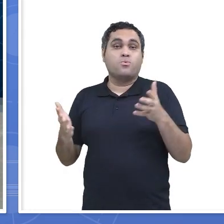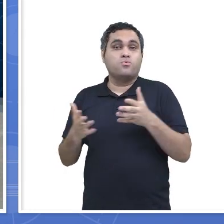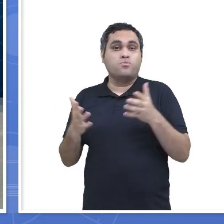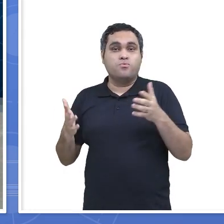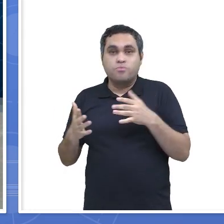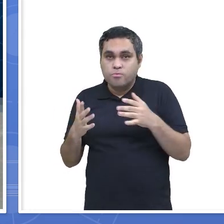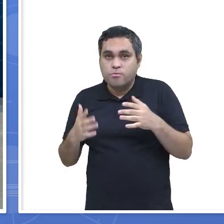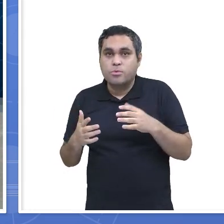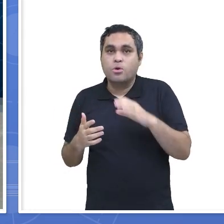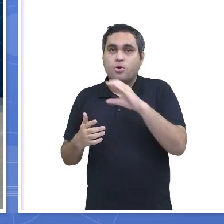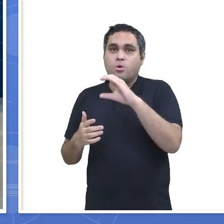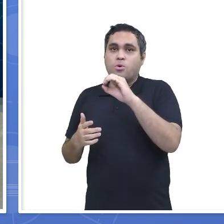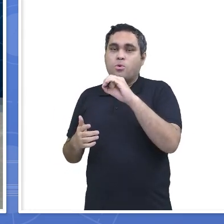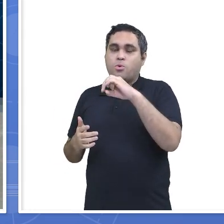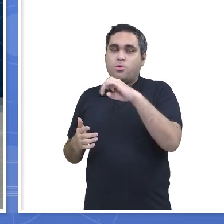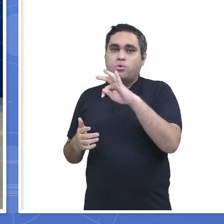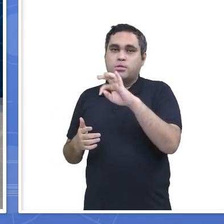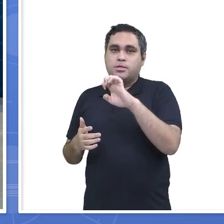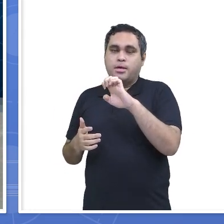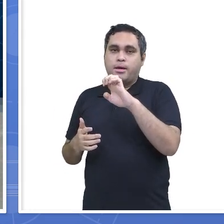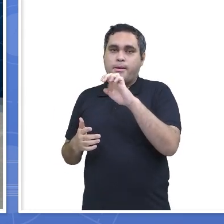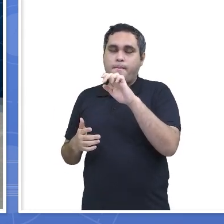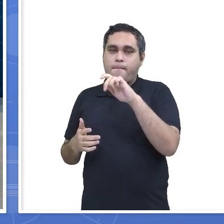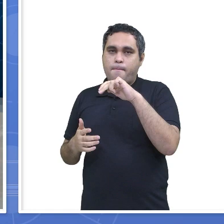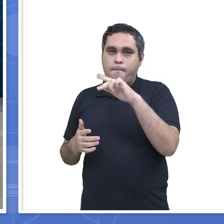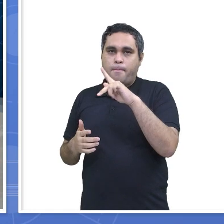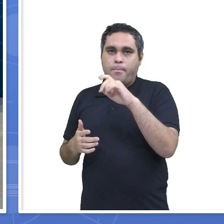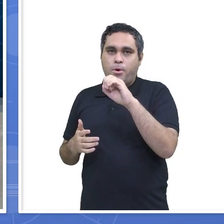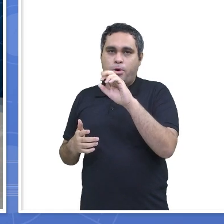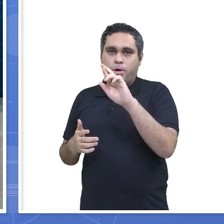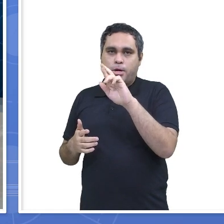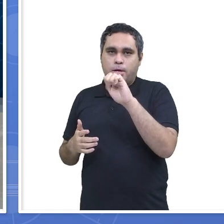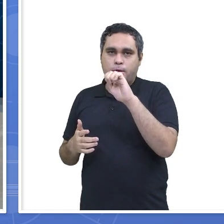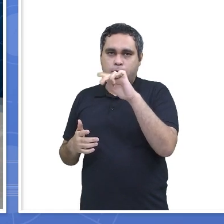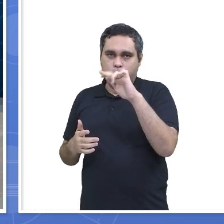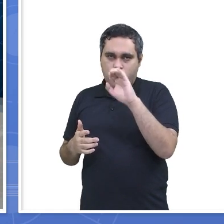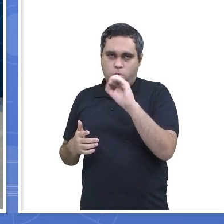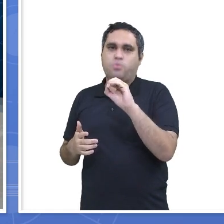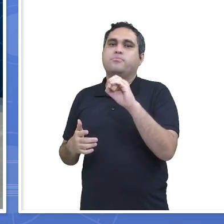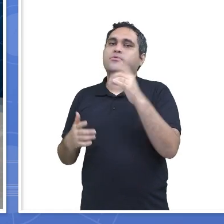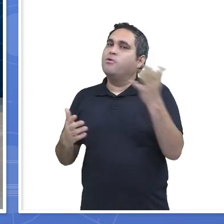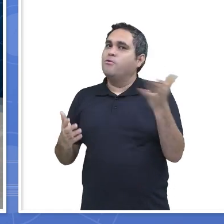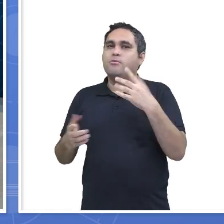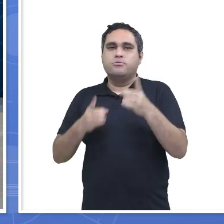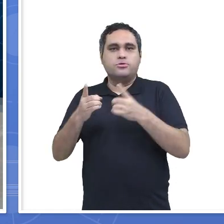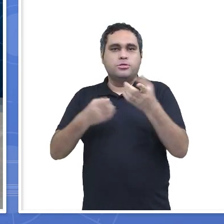sociedade. Muito bem, vamos então para a nossa dinâmica local interativa.